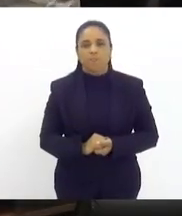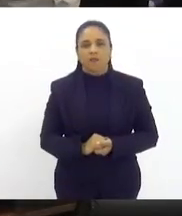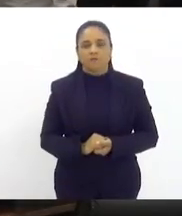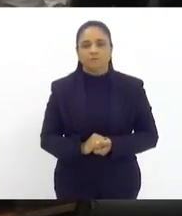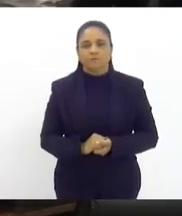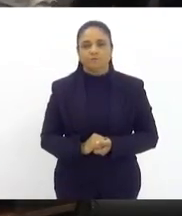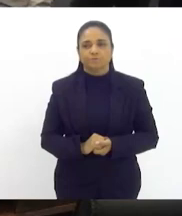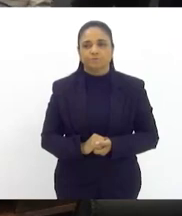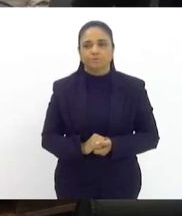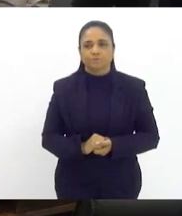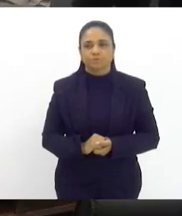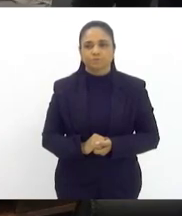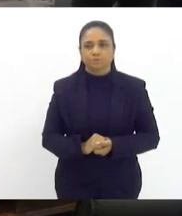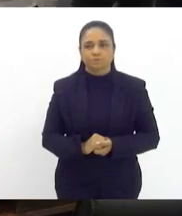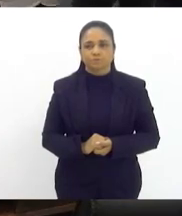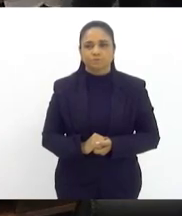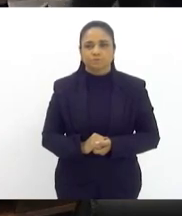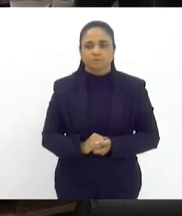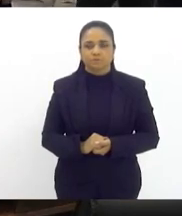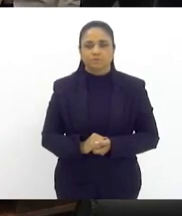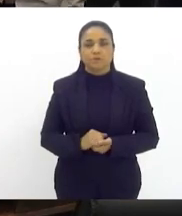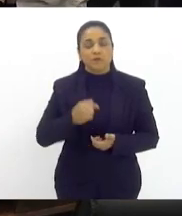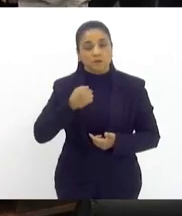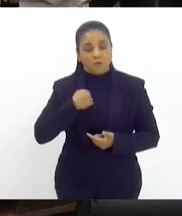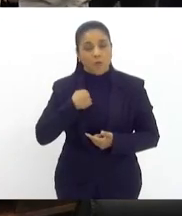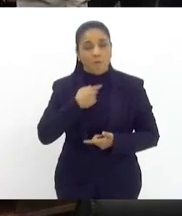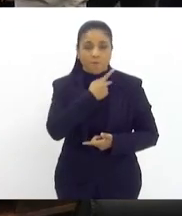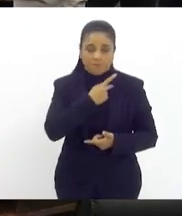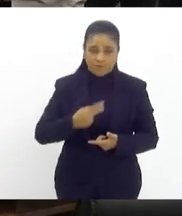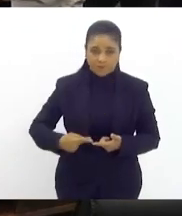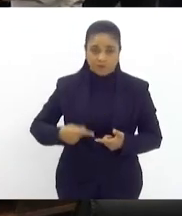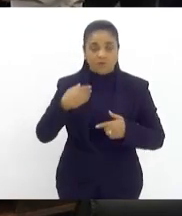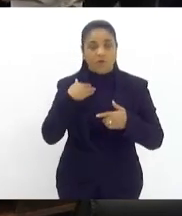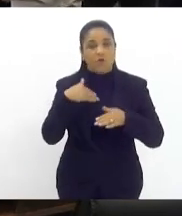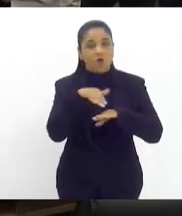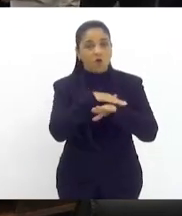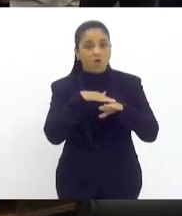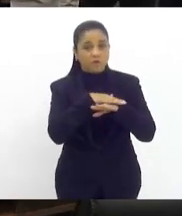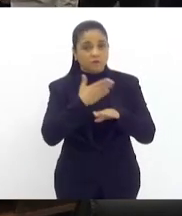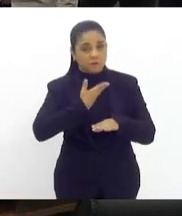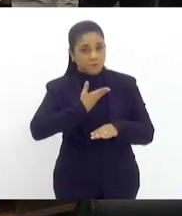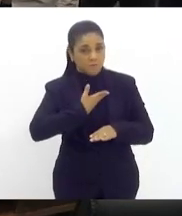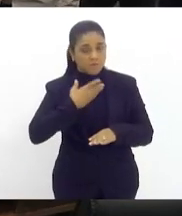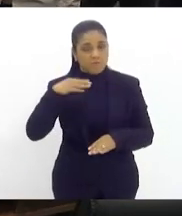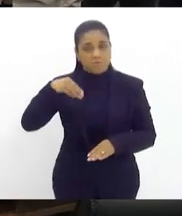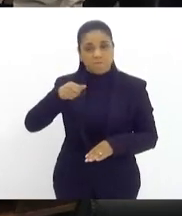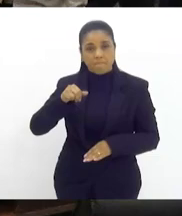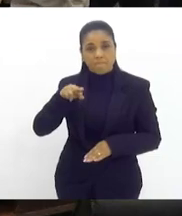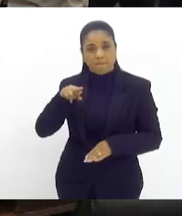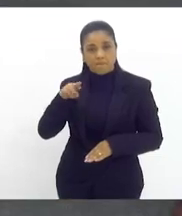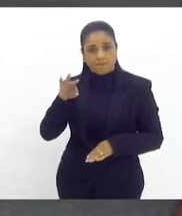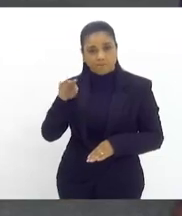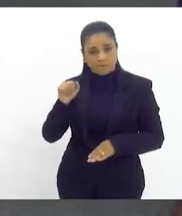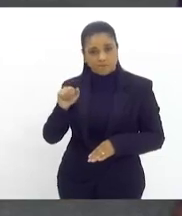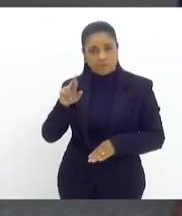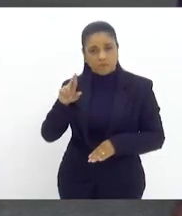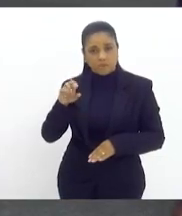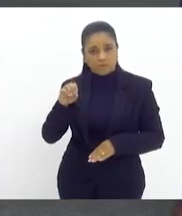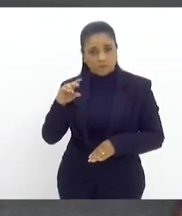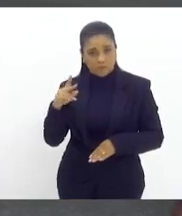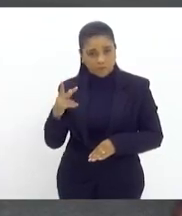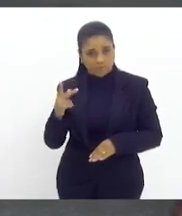eu estava até conversando com minha colega agora deputada Marta Rocha é porque eu entendo